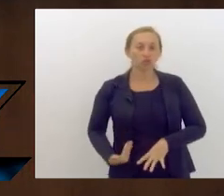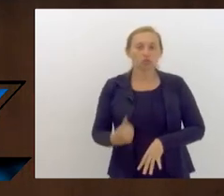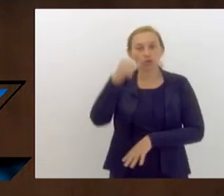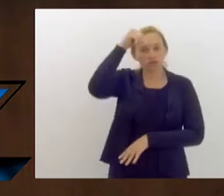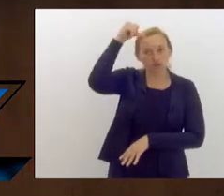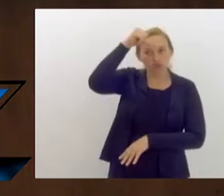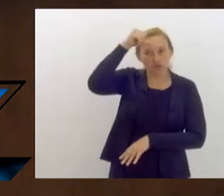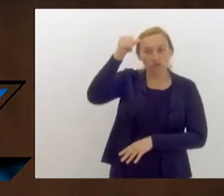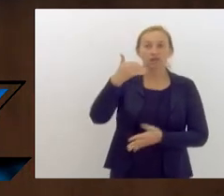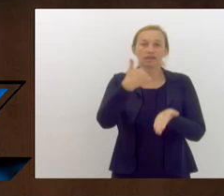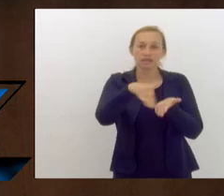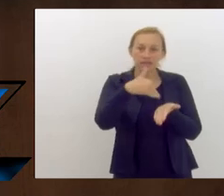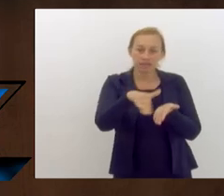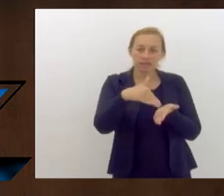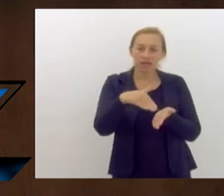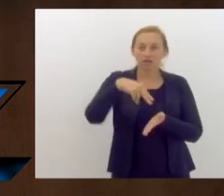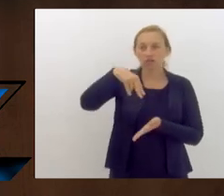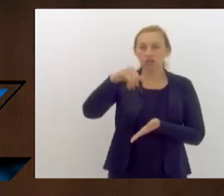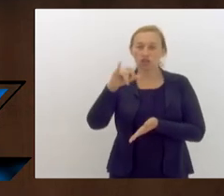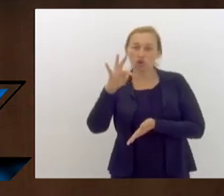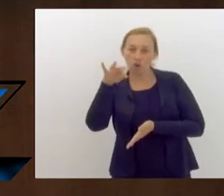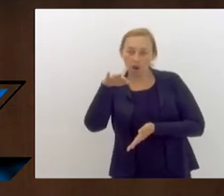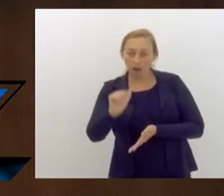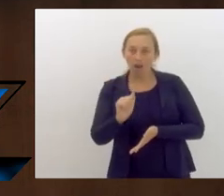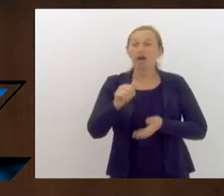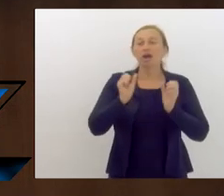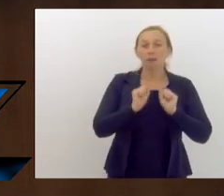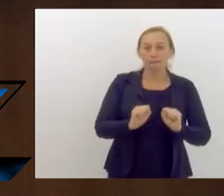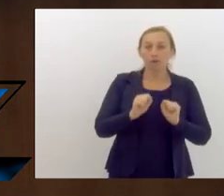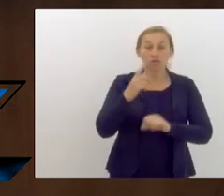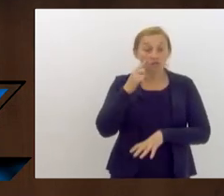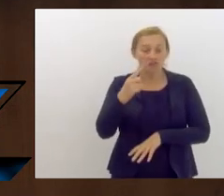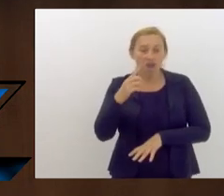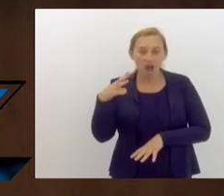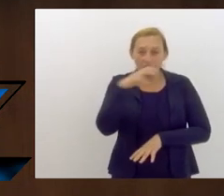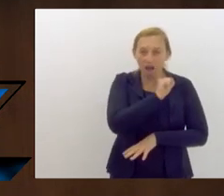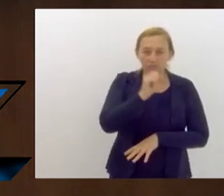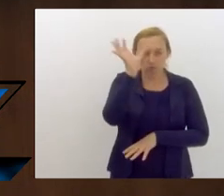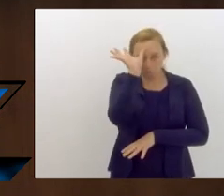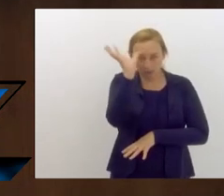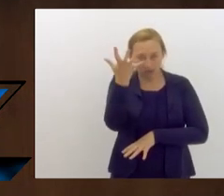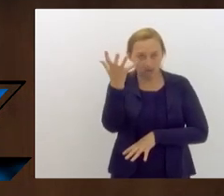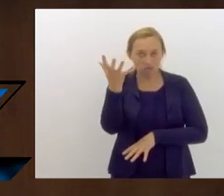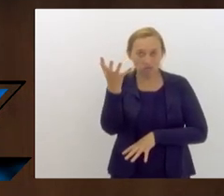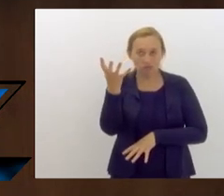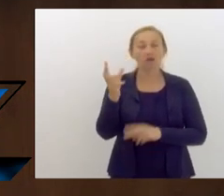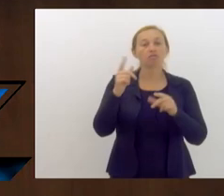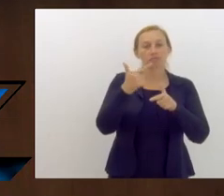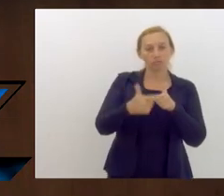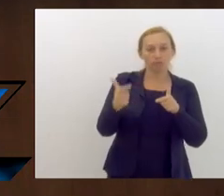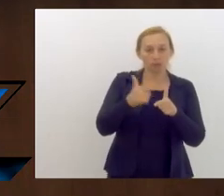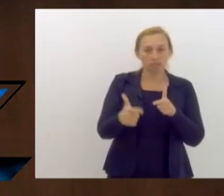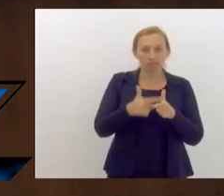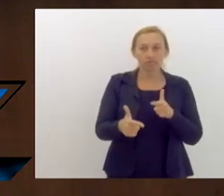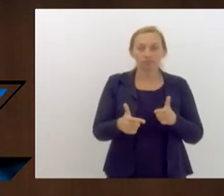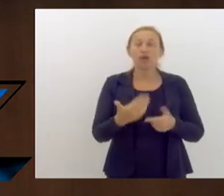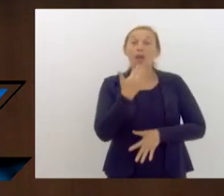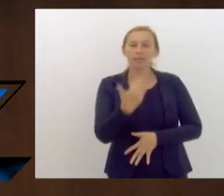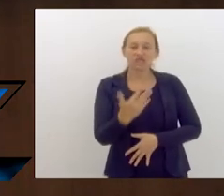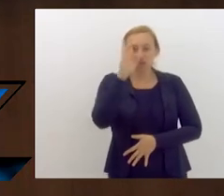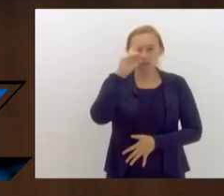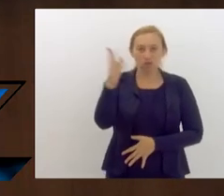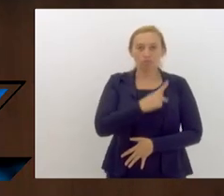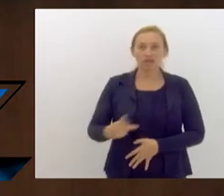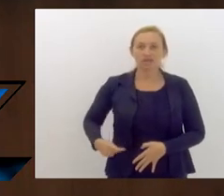Castro com secretário Nicola para que a gente possa buscar imediatamente a solução desse problema e solicitar